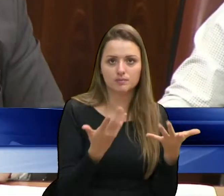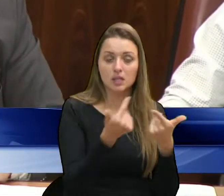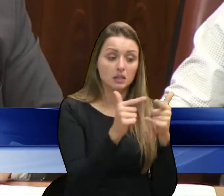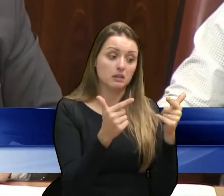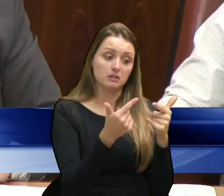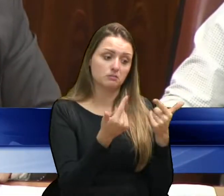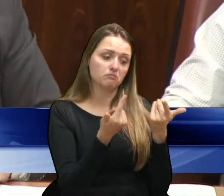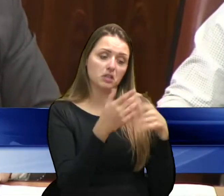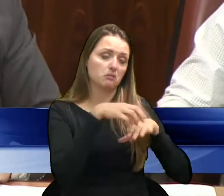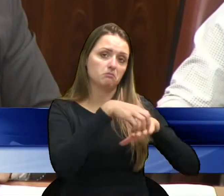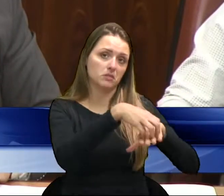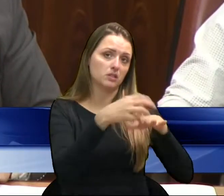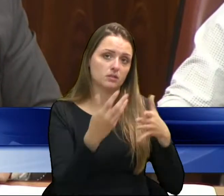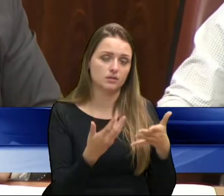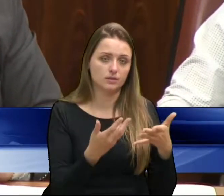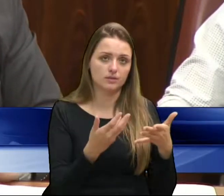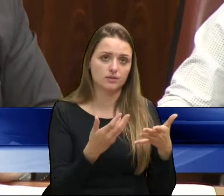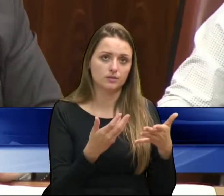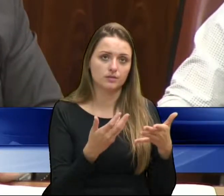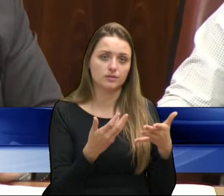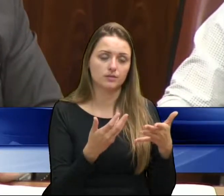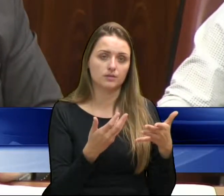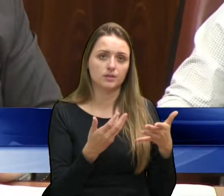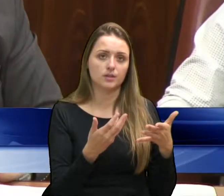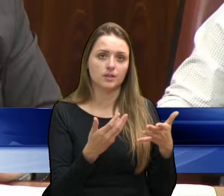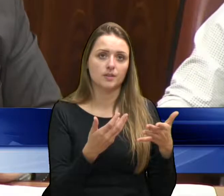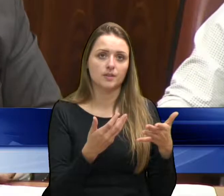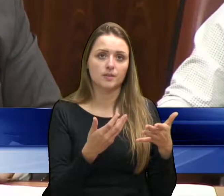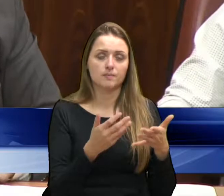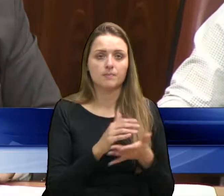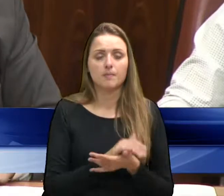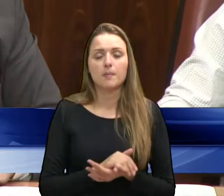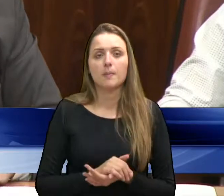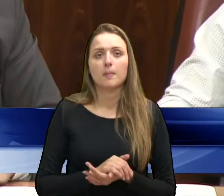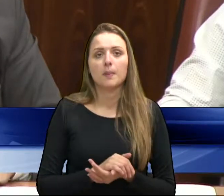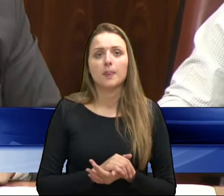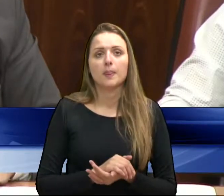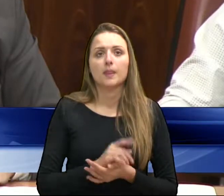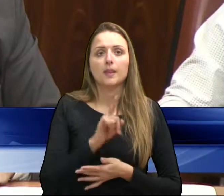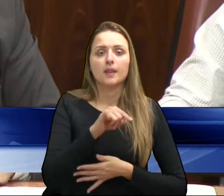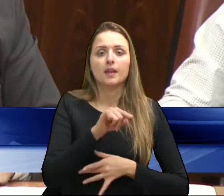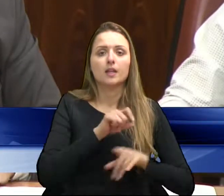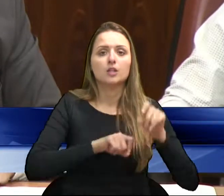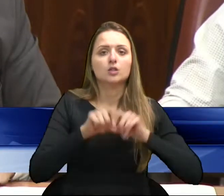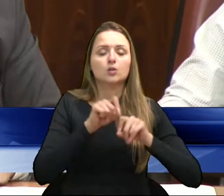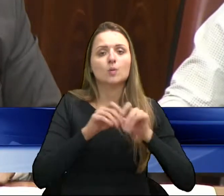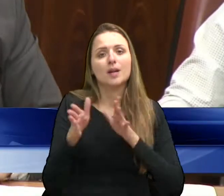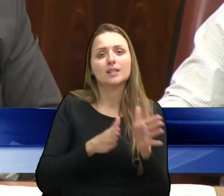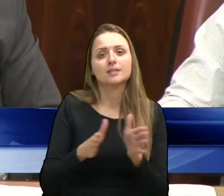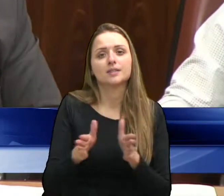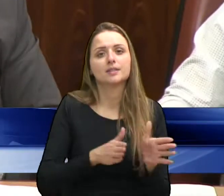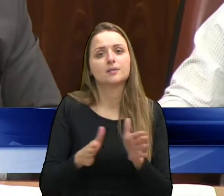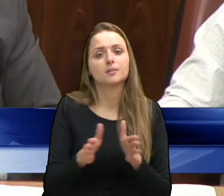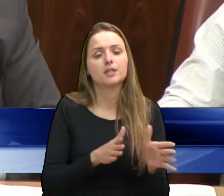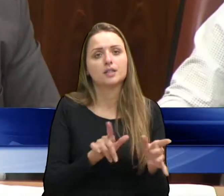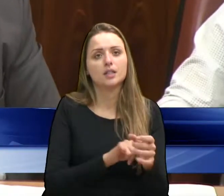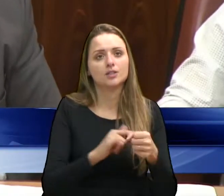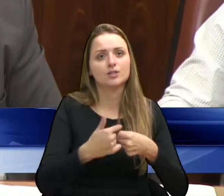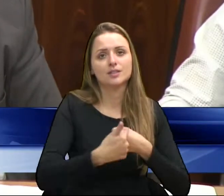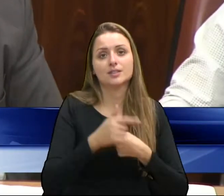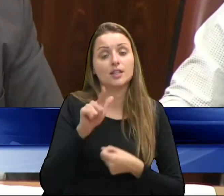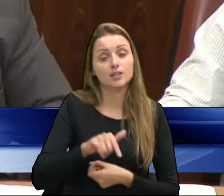transporte, e as questões que envolvem a dinâmica do município, elas são muito